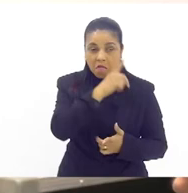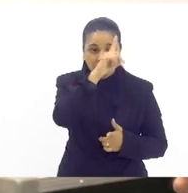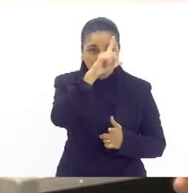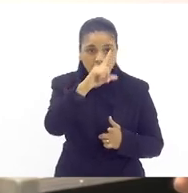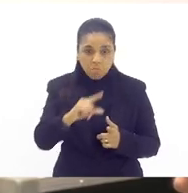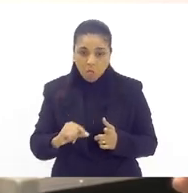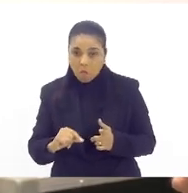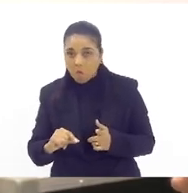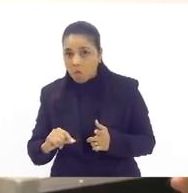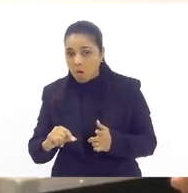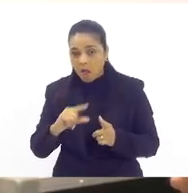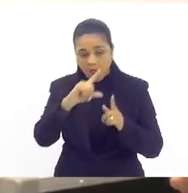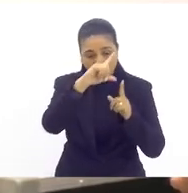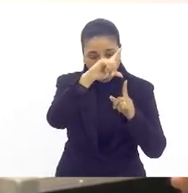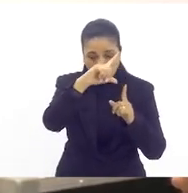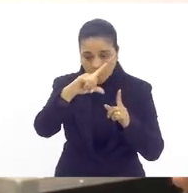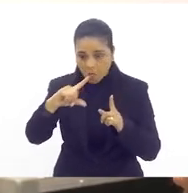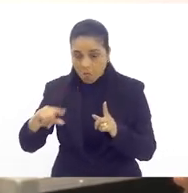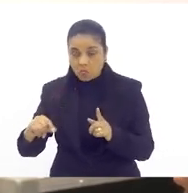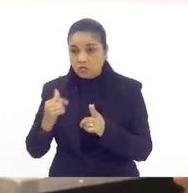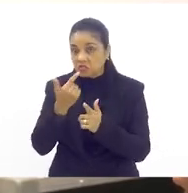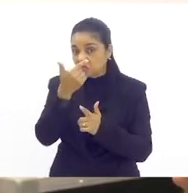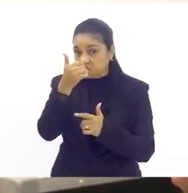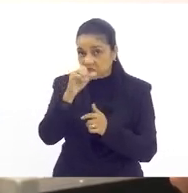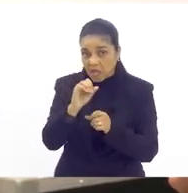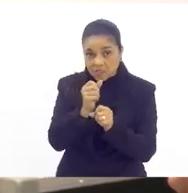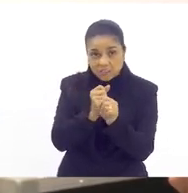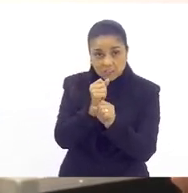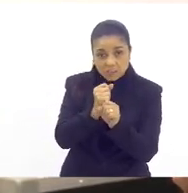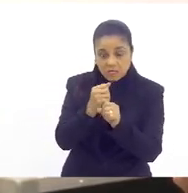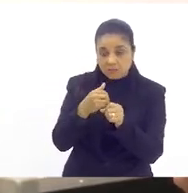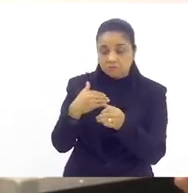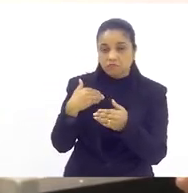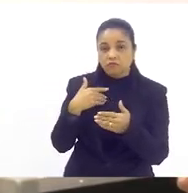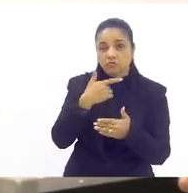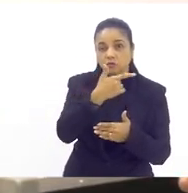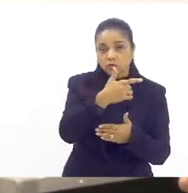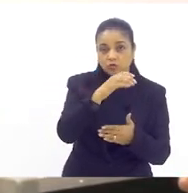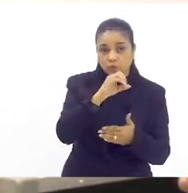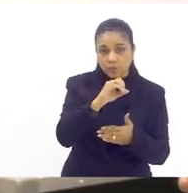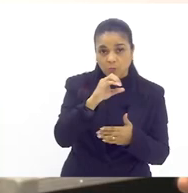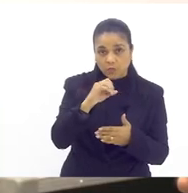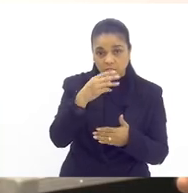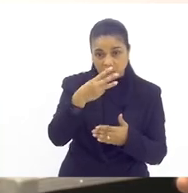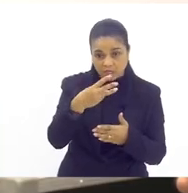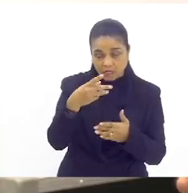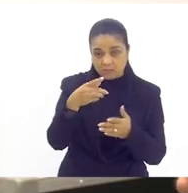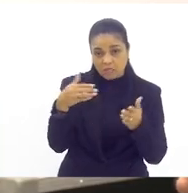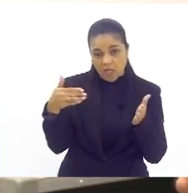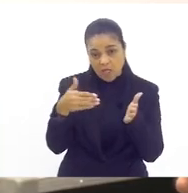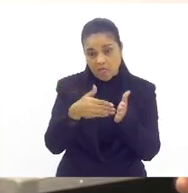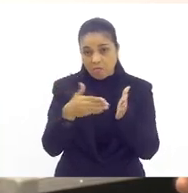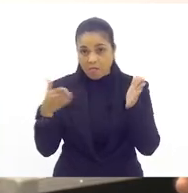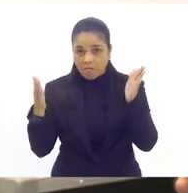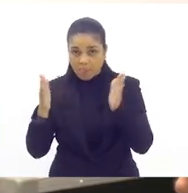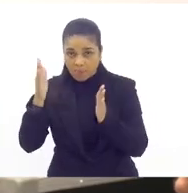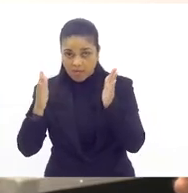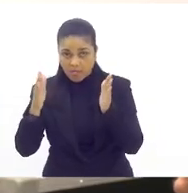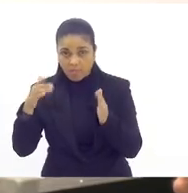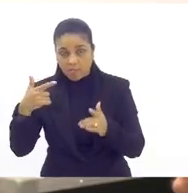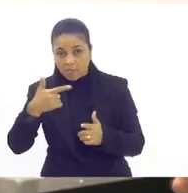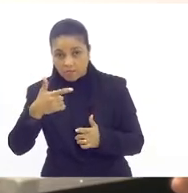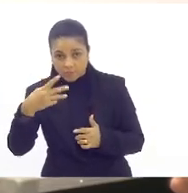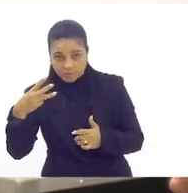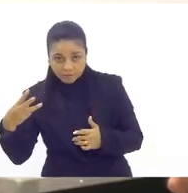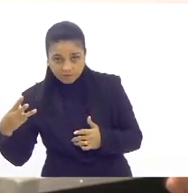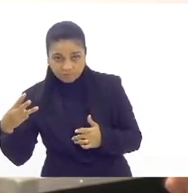se pegar a série histórica dos últimos 10 anos de 2003 até agora só há perda de aluno então a minha fala